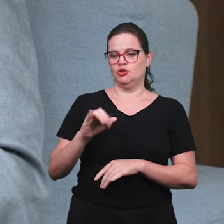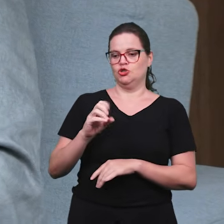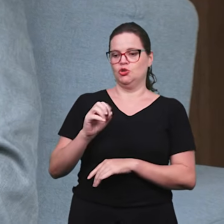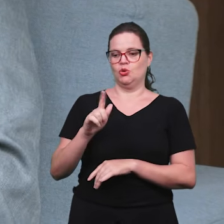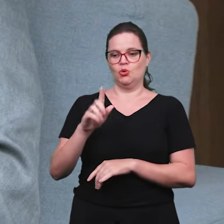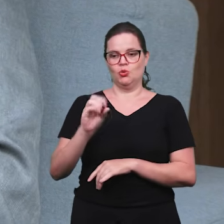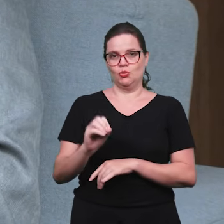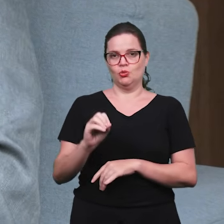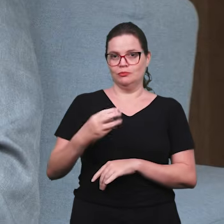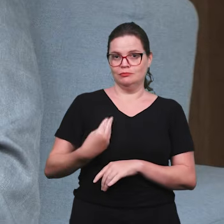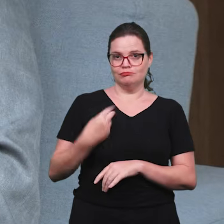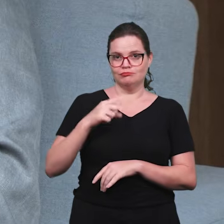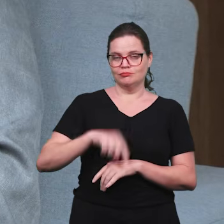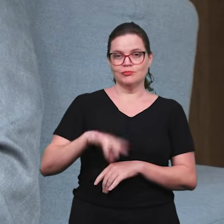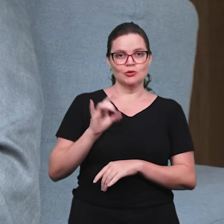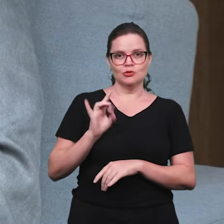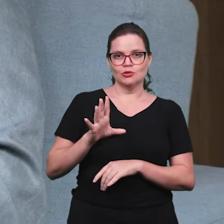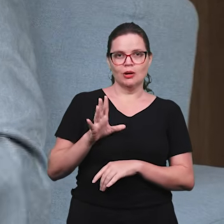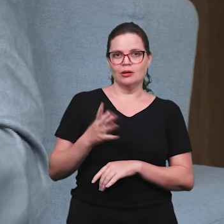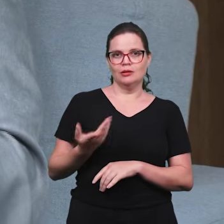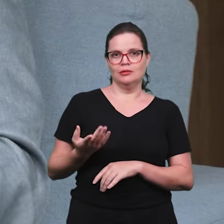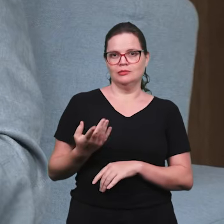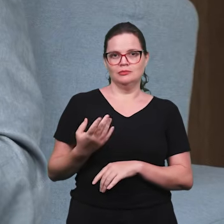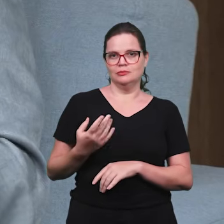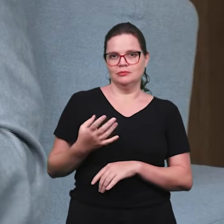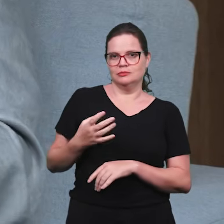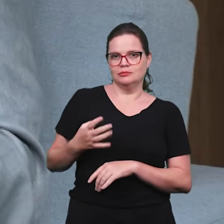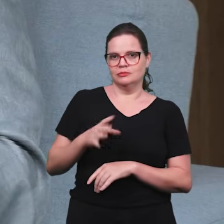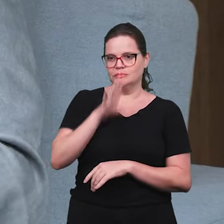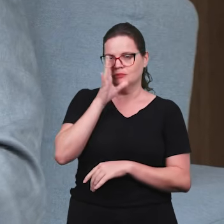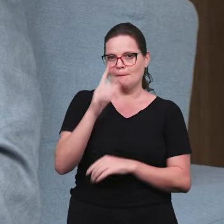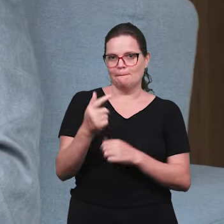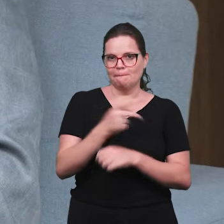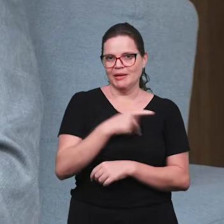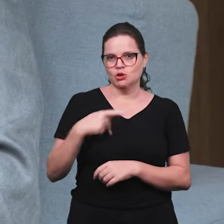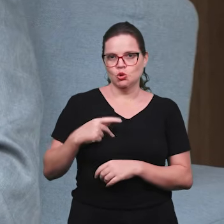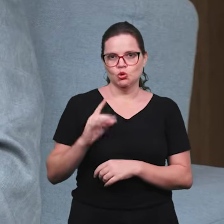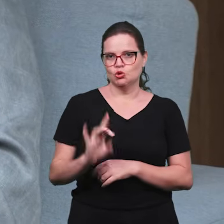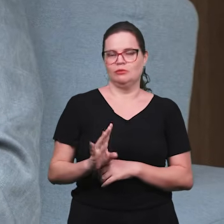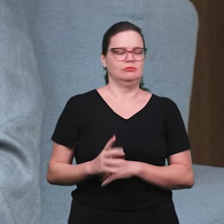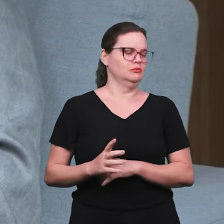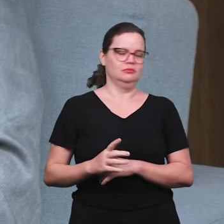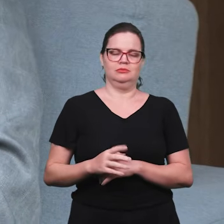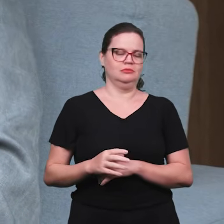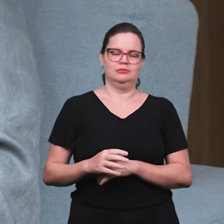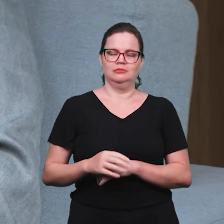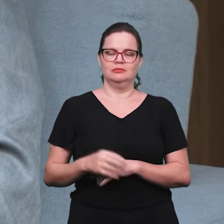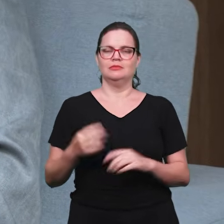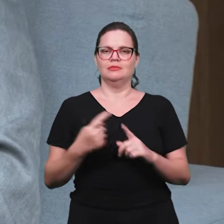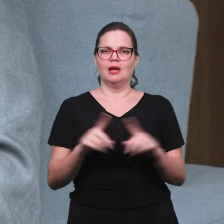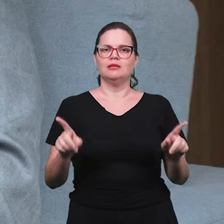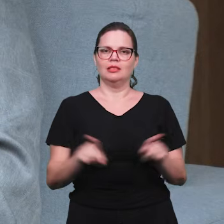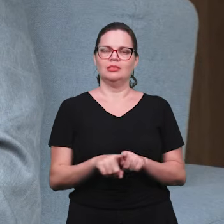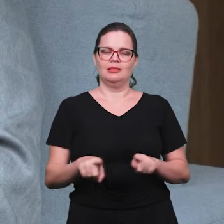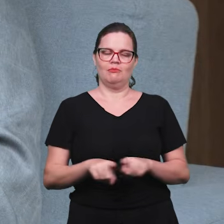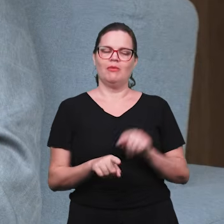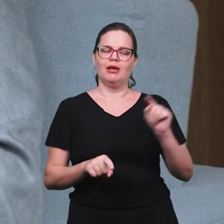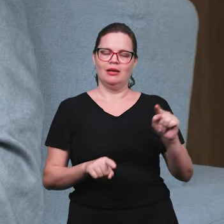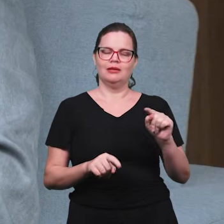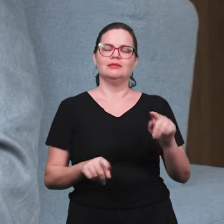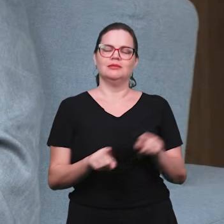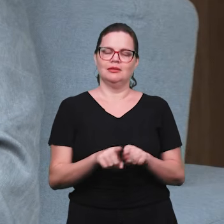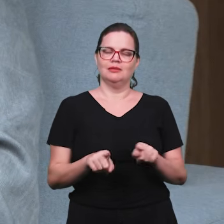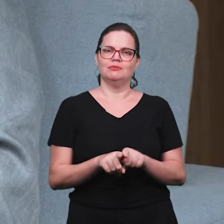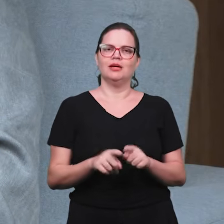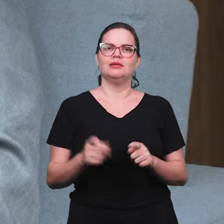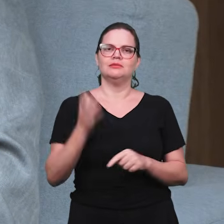aqui simplesmente por estar na condição e na função de pastor e tratar na parte espiritual conosco aqui, mas não é